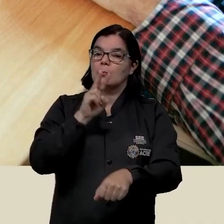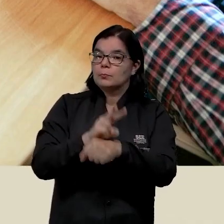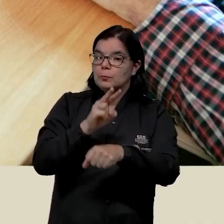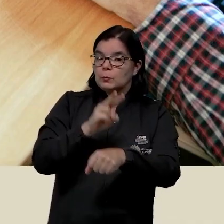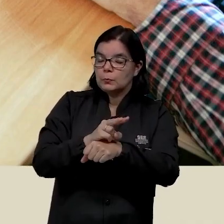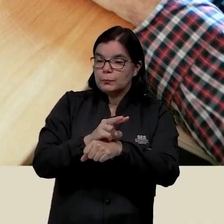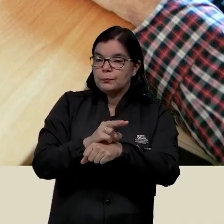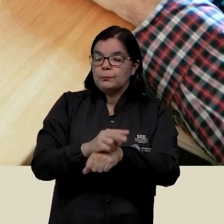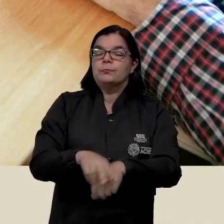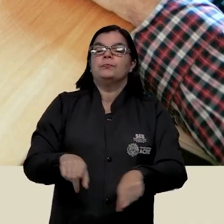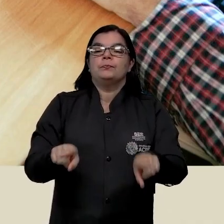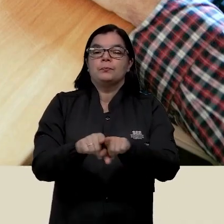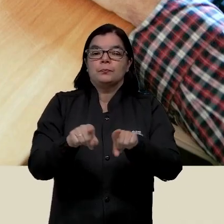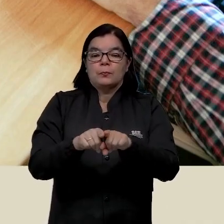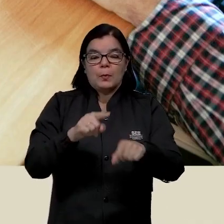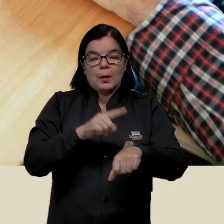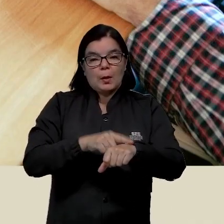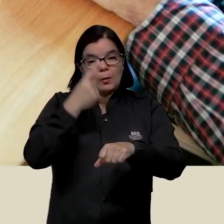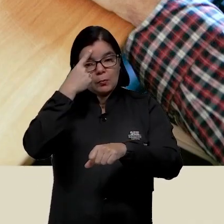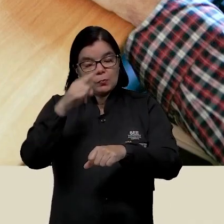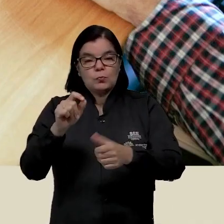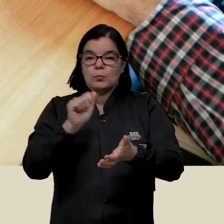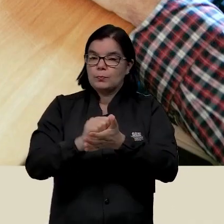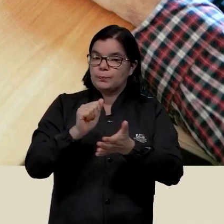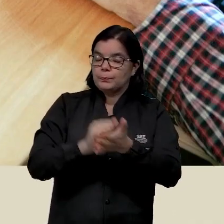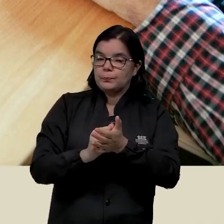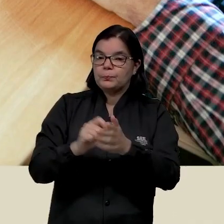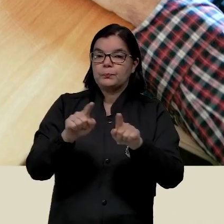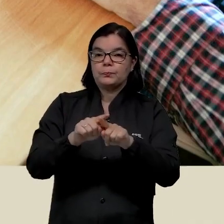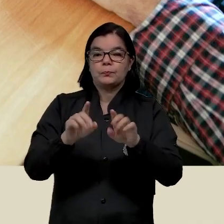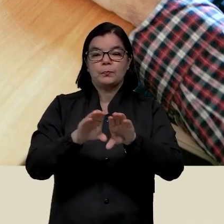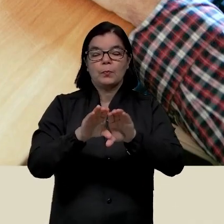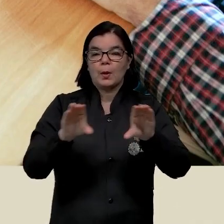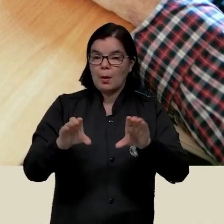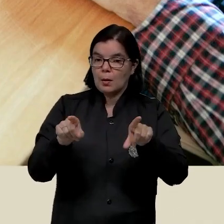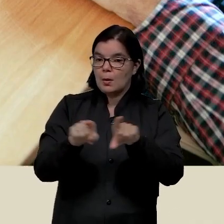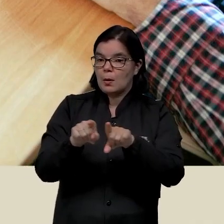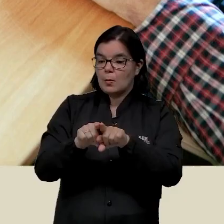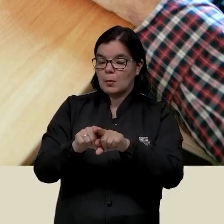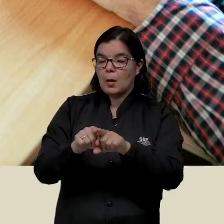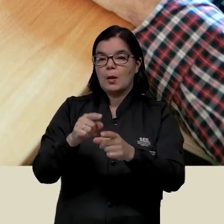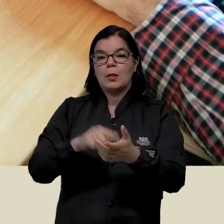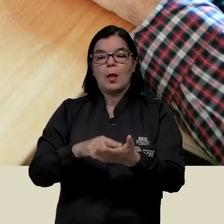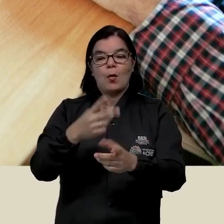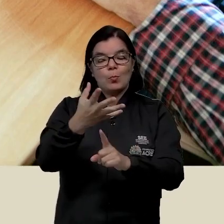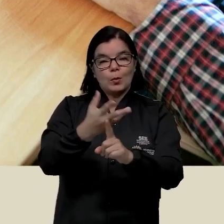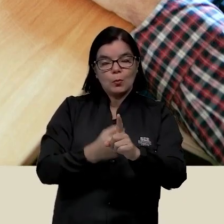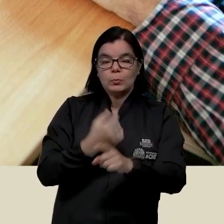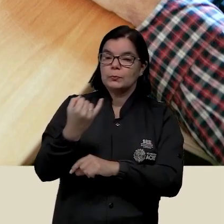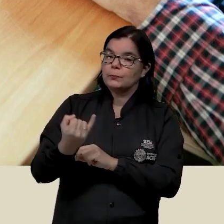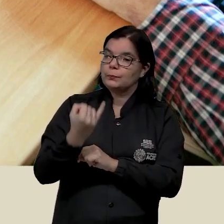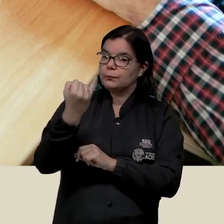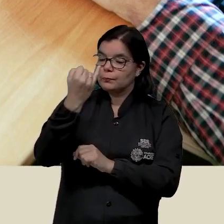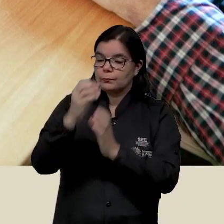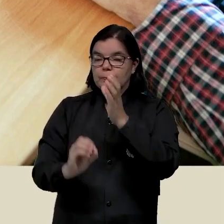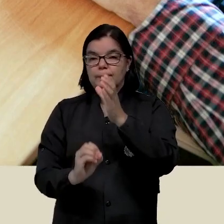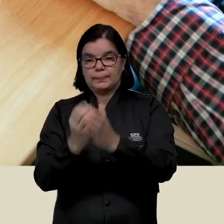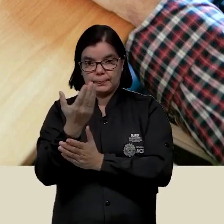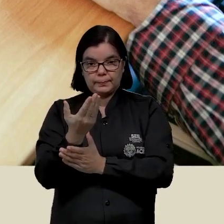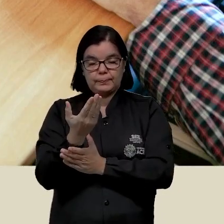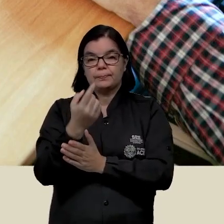autorais desde o momento da criação. Então, uma composição autoral, ela é uma obra inédita, fruto